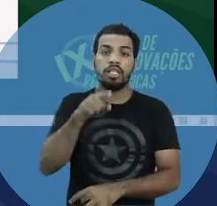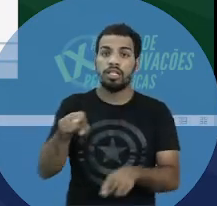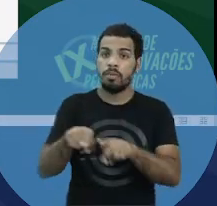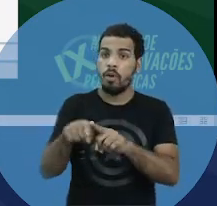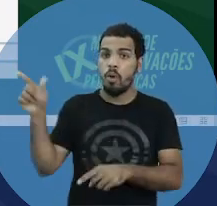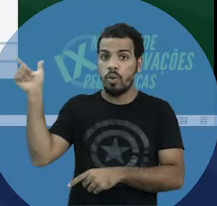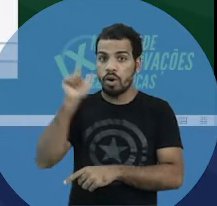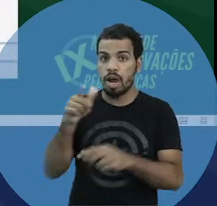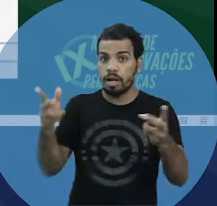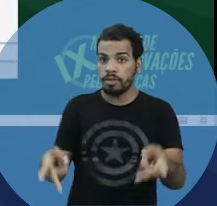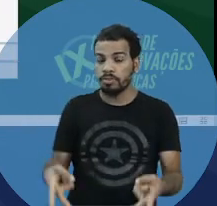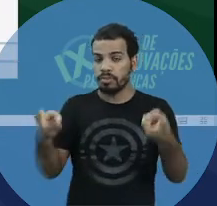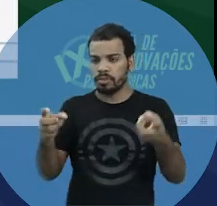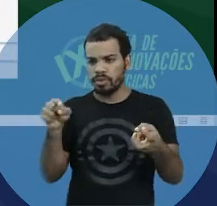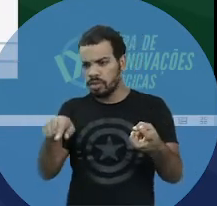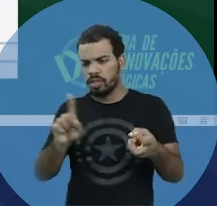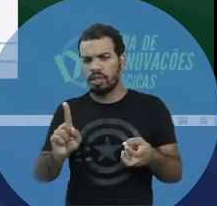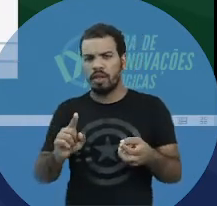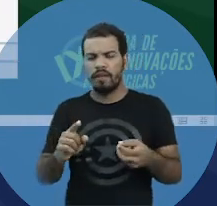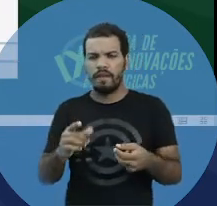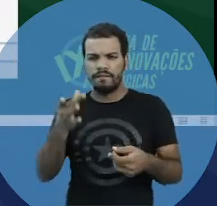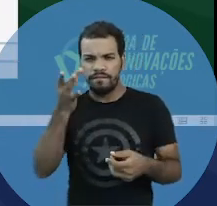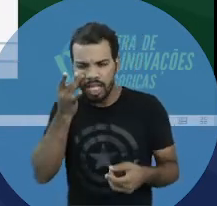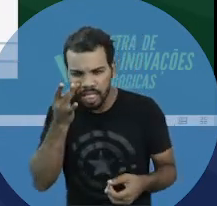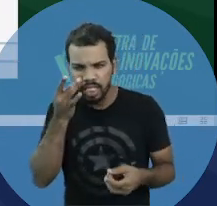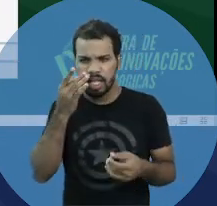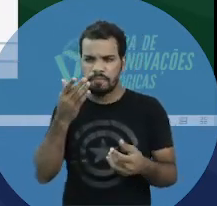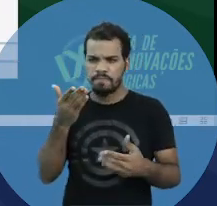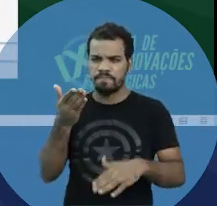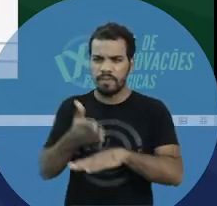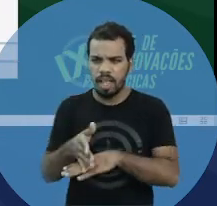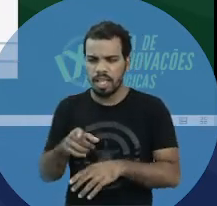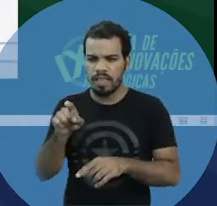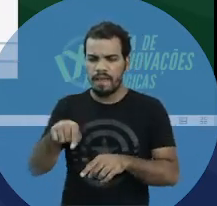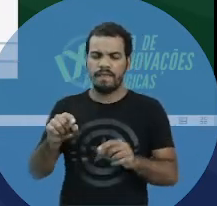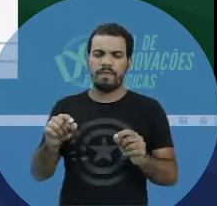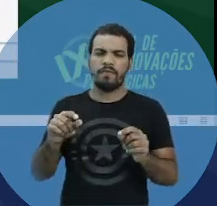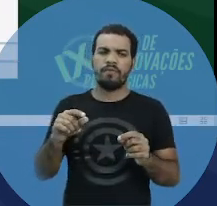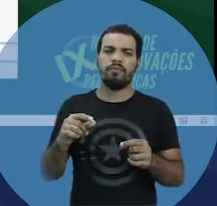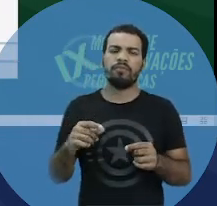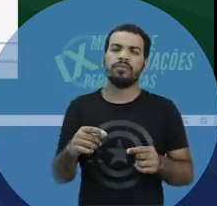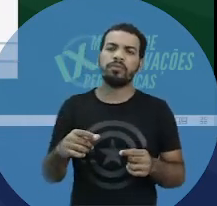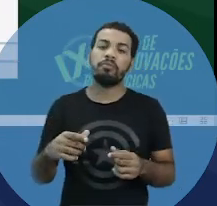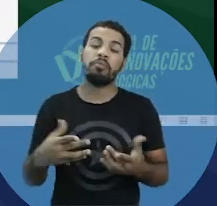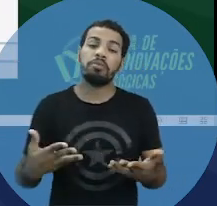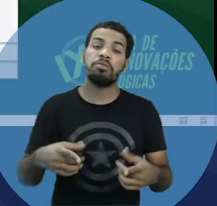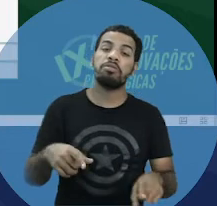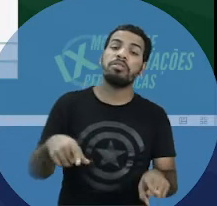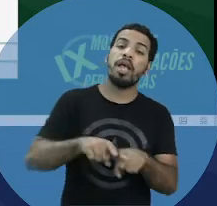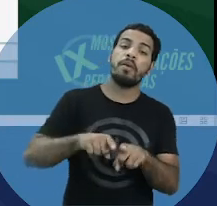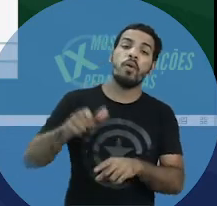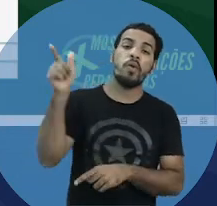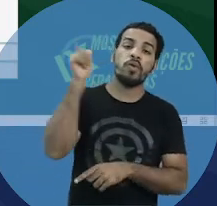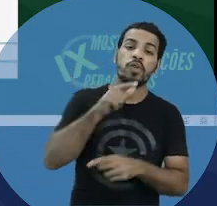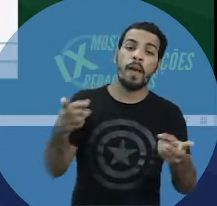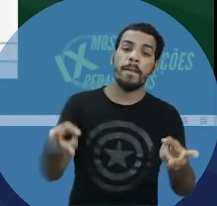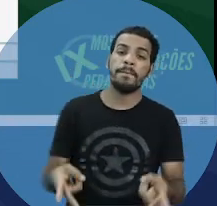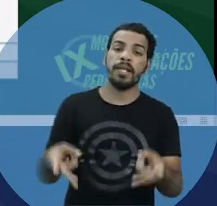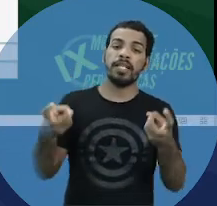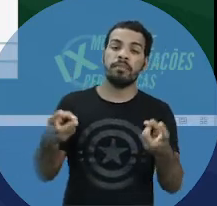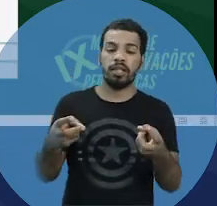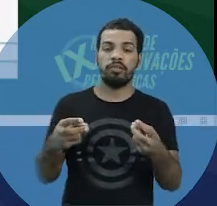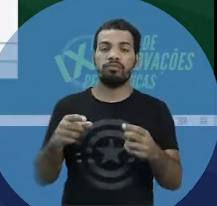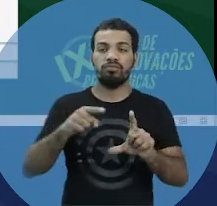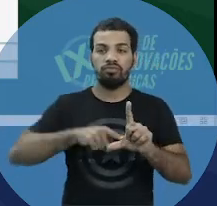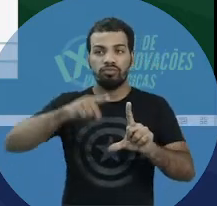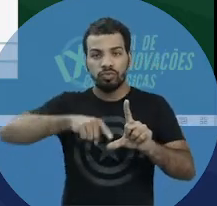perceber, não ali fisicamente, não ali na prática, como muitas vezes eu tinha em sala de aula, mas eles conseguiram perceber através dos dados